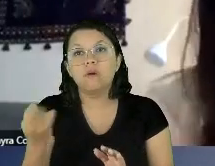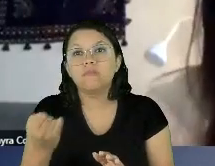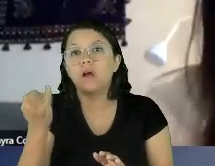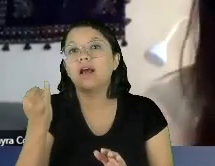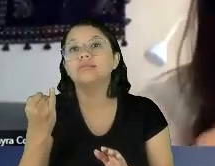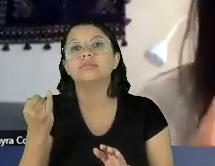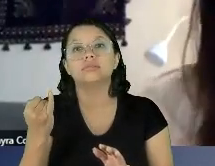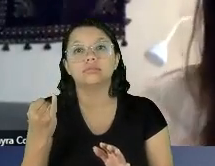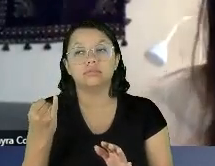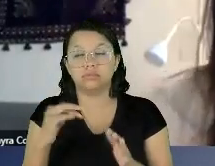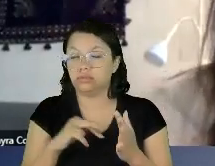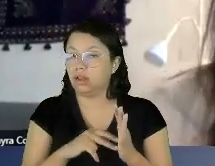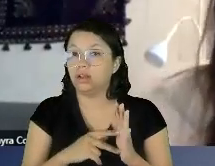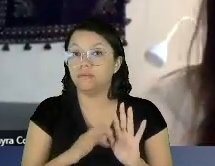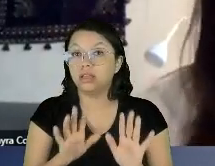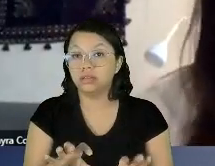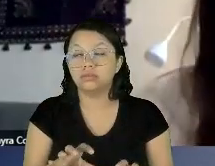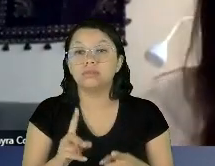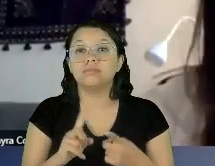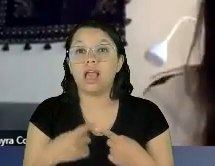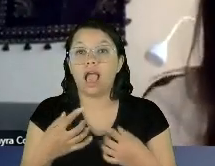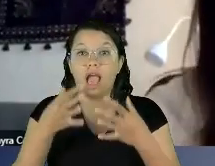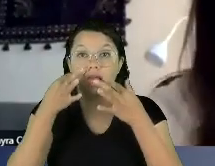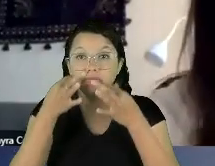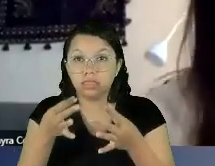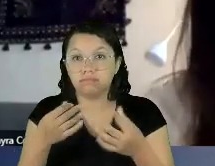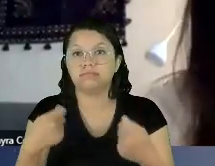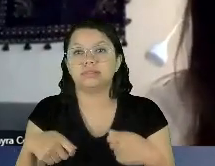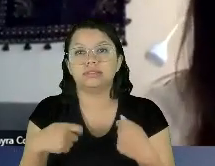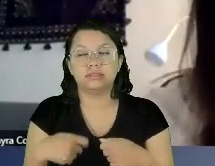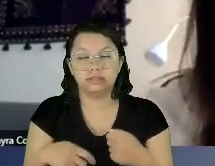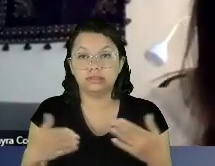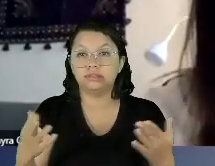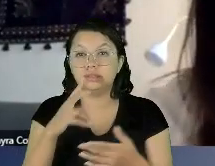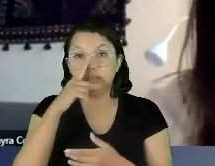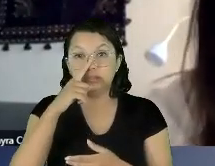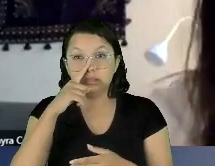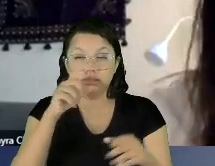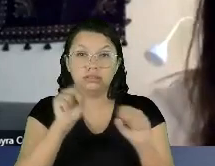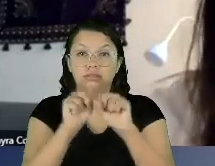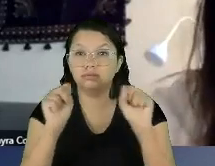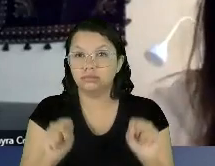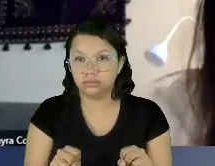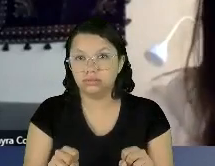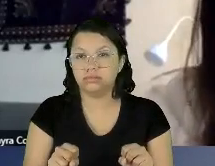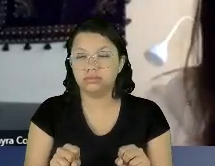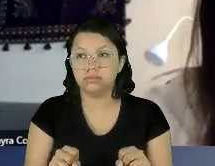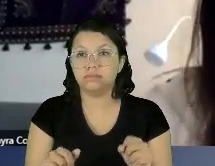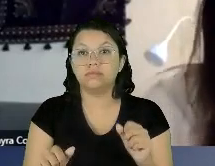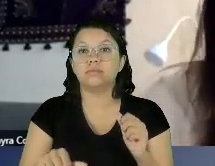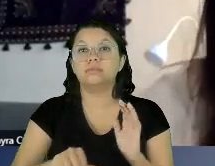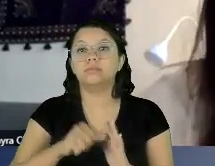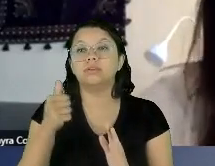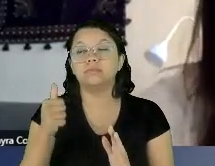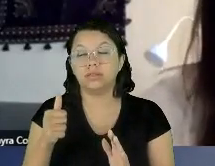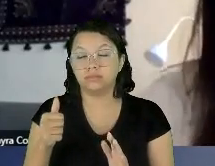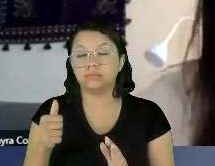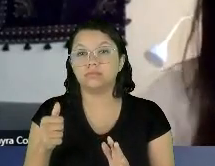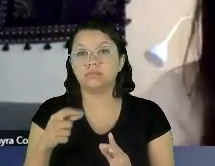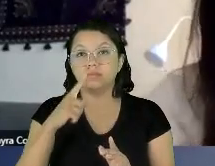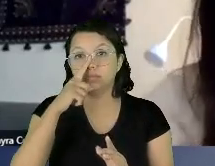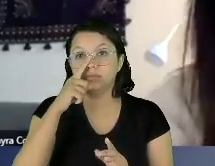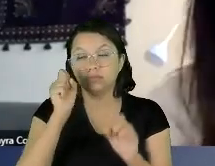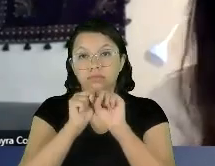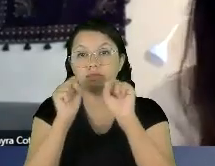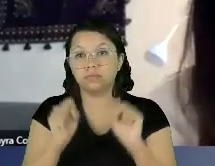seja legítimo, não seja importante, mas que precisamos estar atentas a esses riscos sistêmicos. O